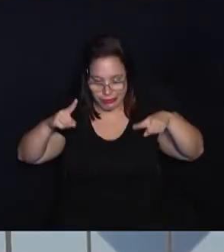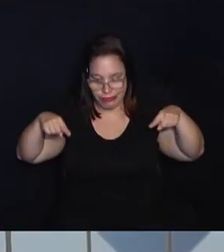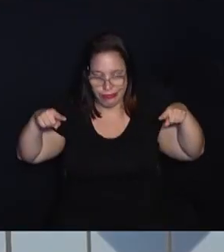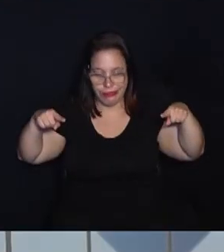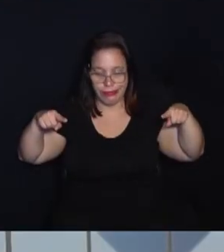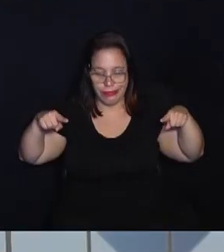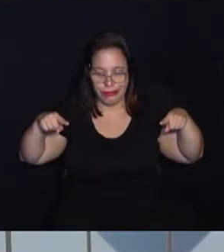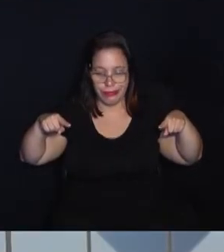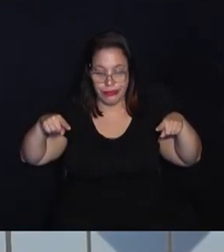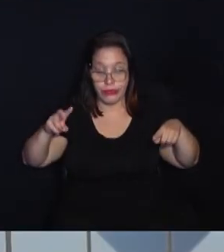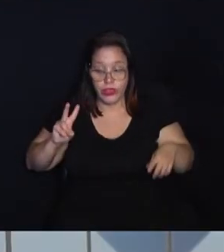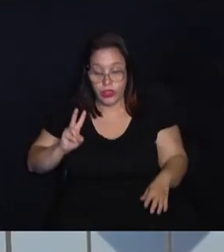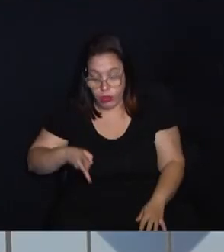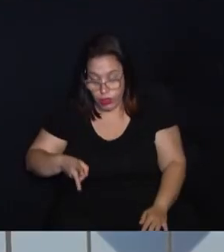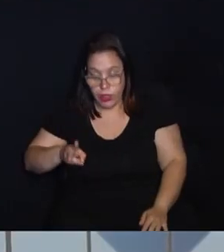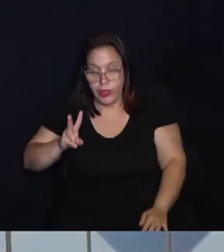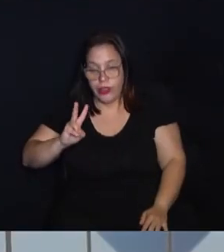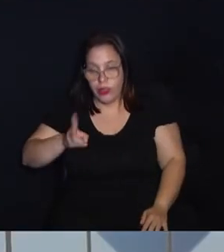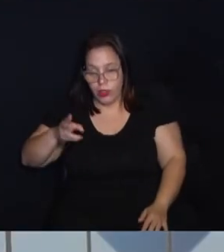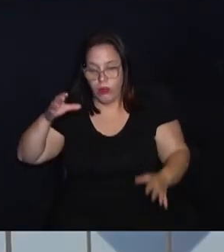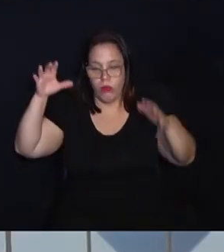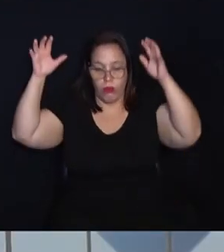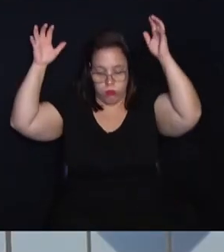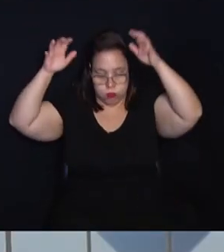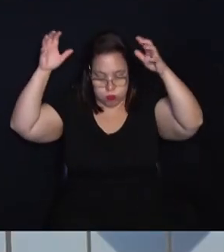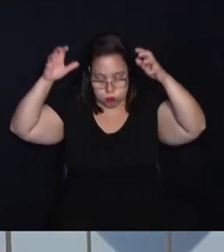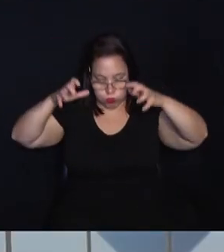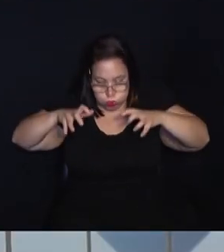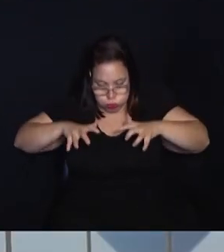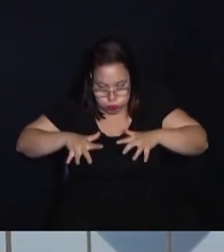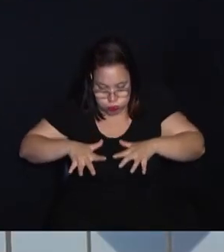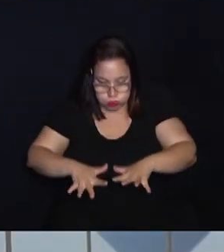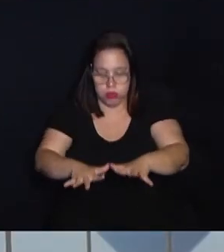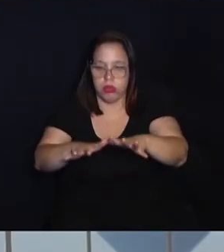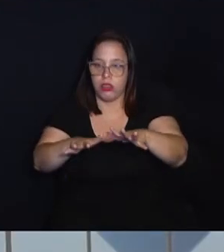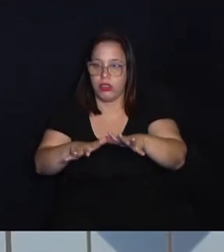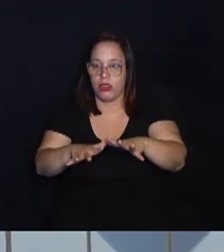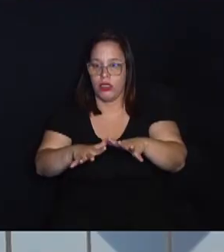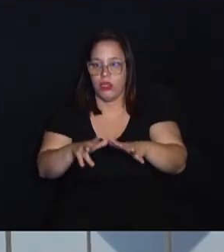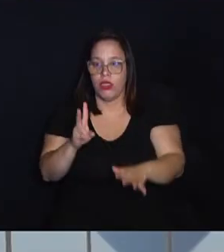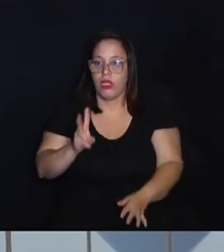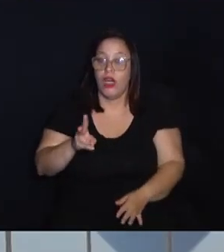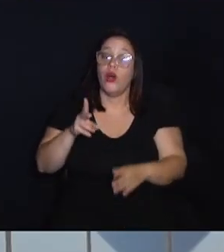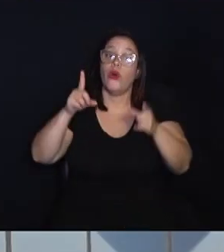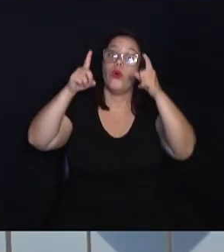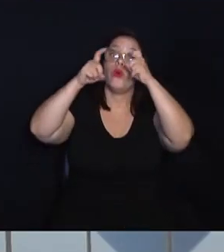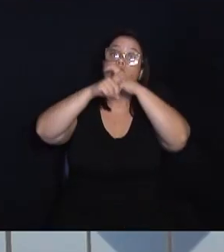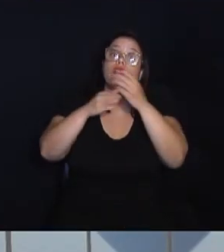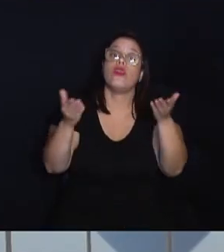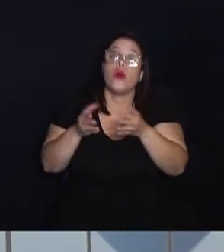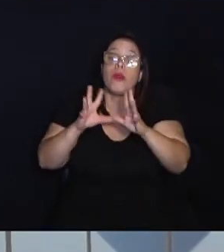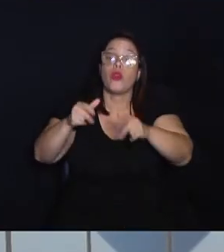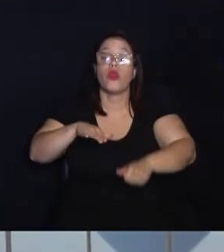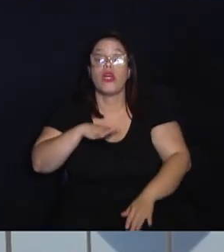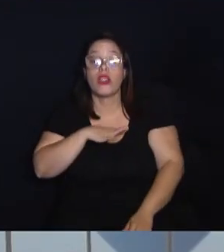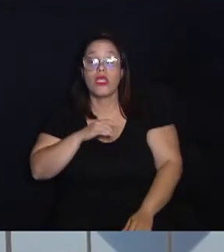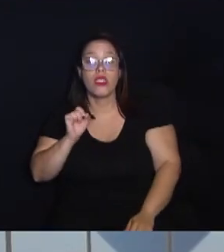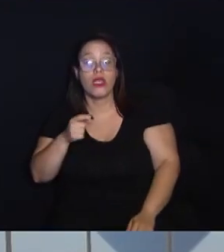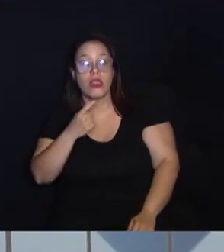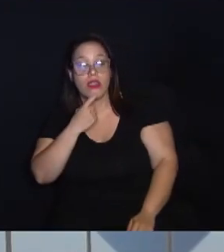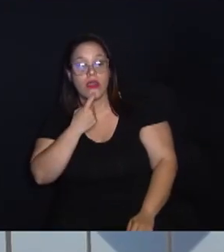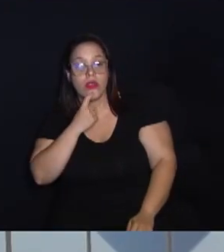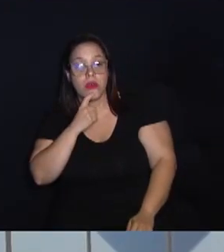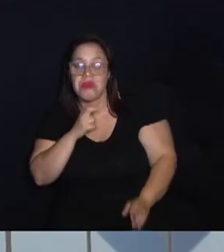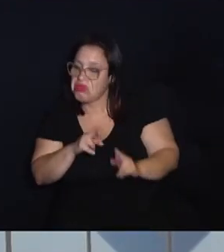cada vez com maior intensidade, com maior frequência. Então, hoje, o desafio é para todas as cidades, e Campinas é